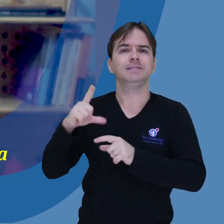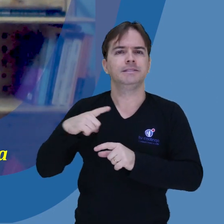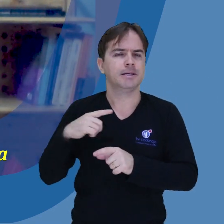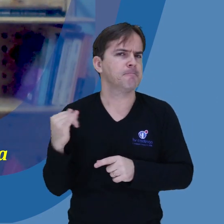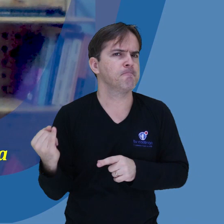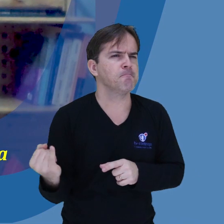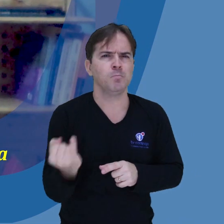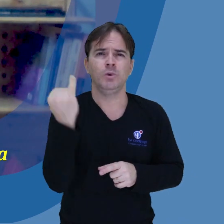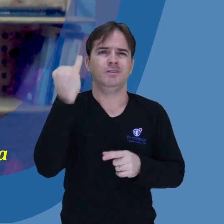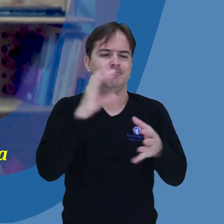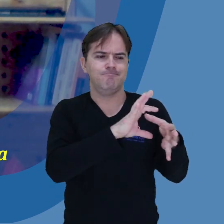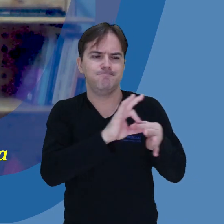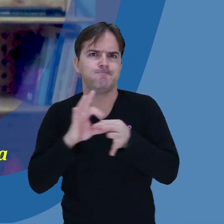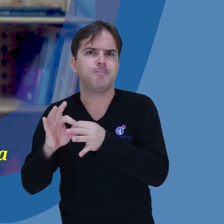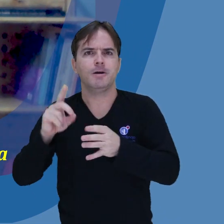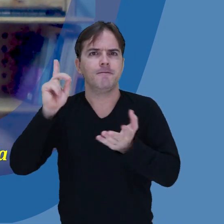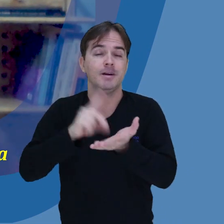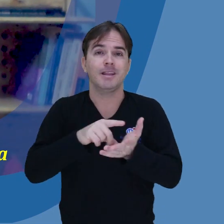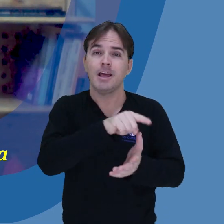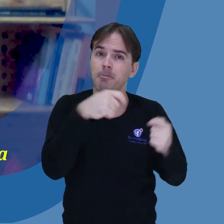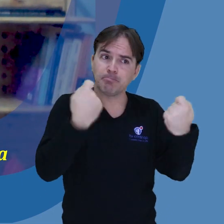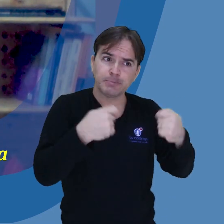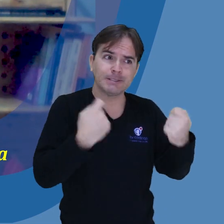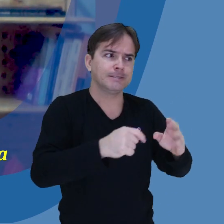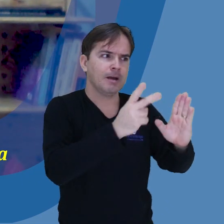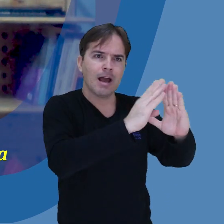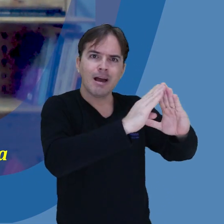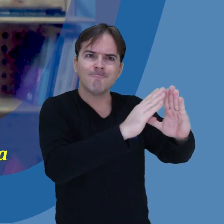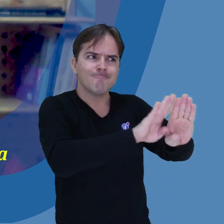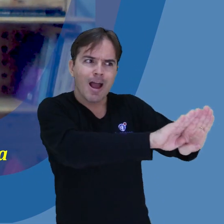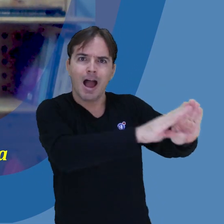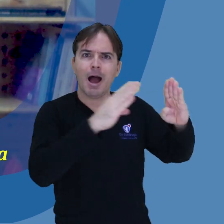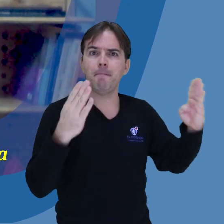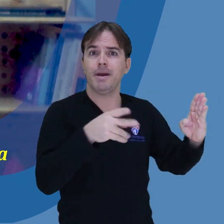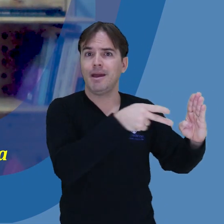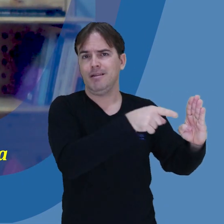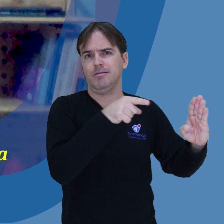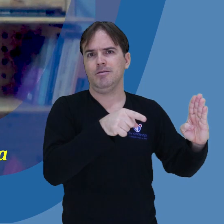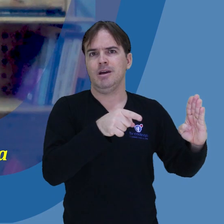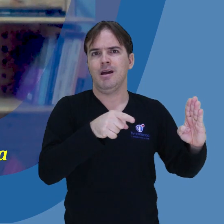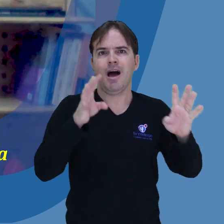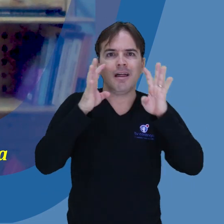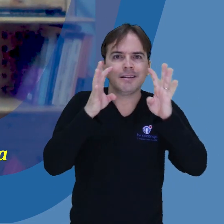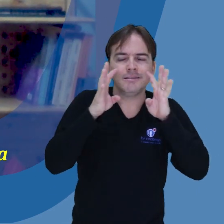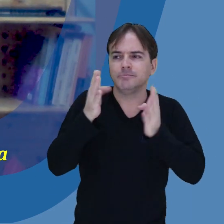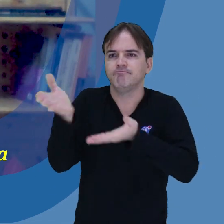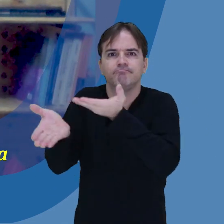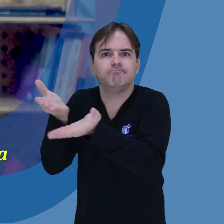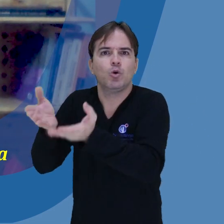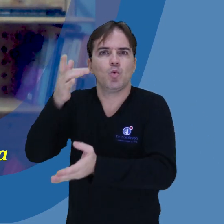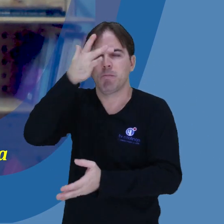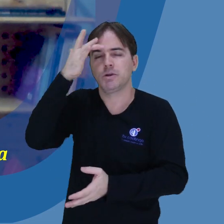nessa rede, eles precisam se manter de portas abertas. No contexto aqui do nosso semiárido